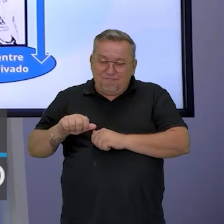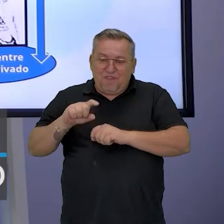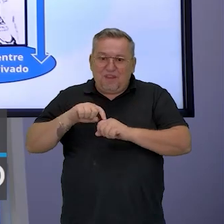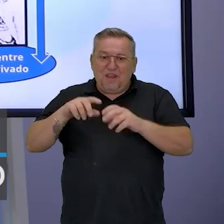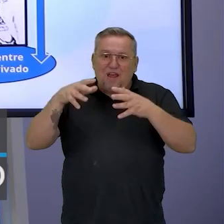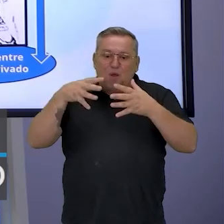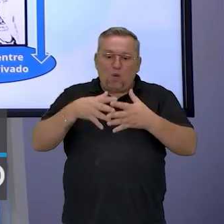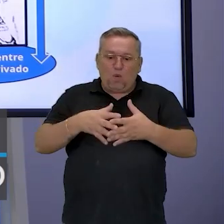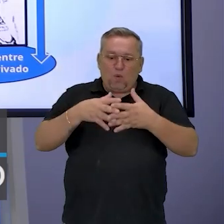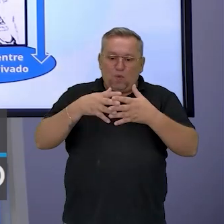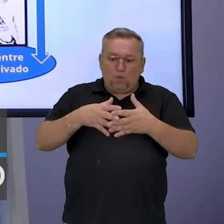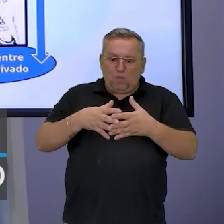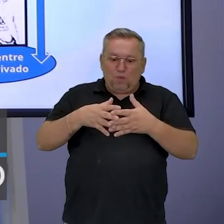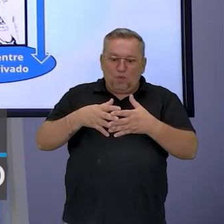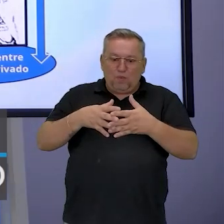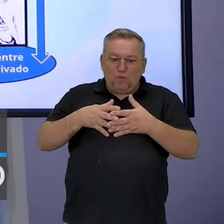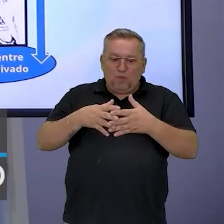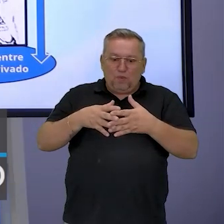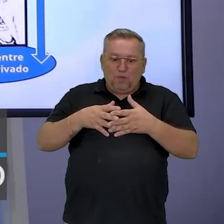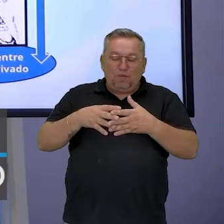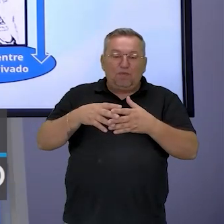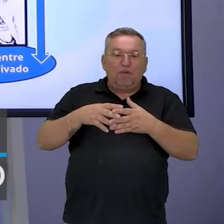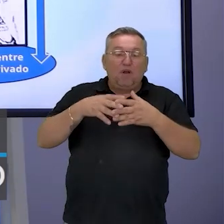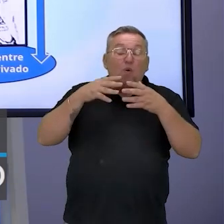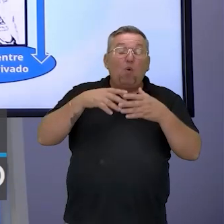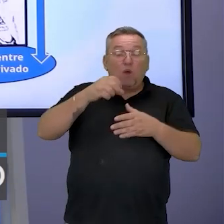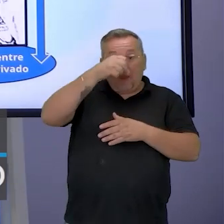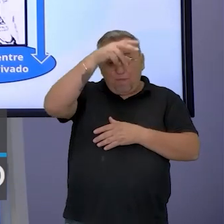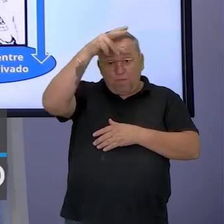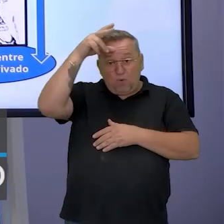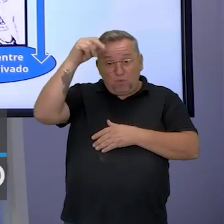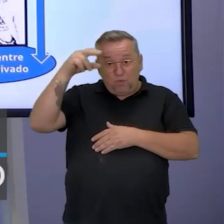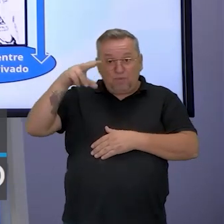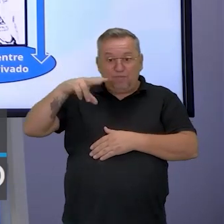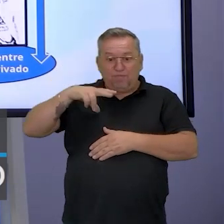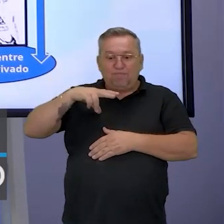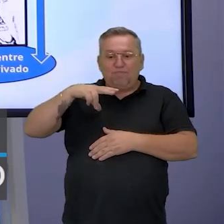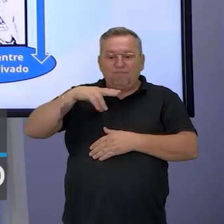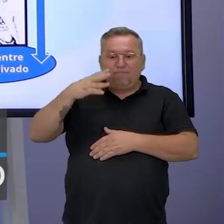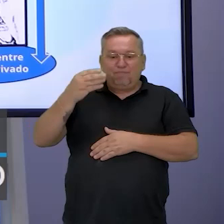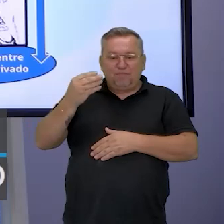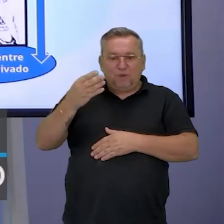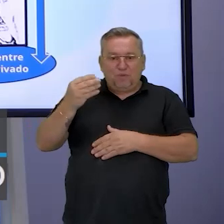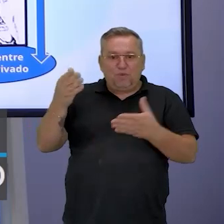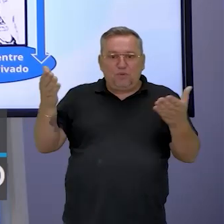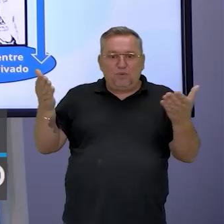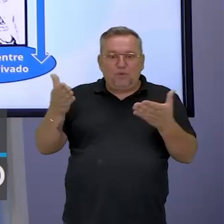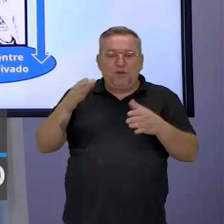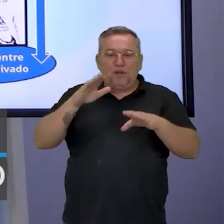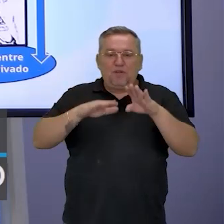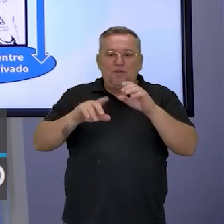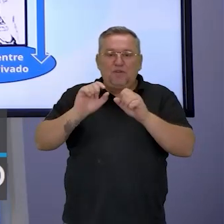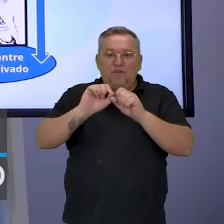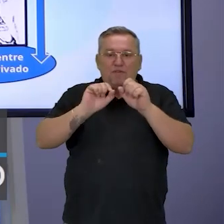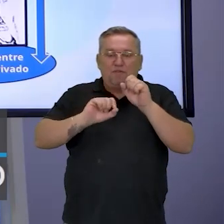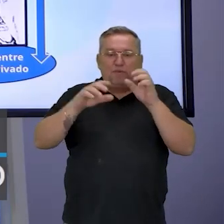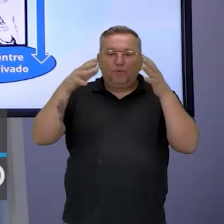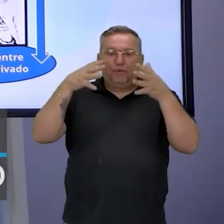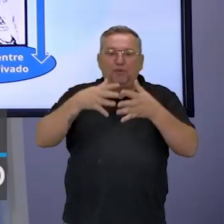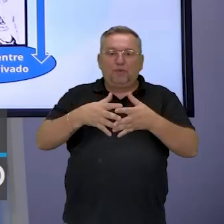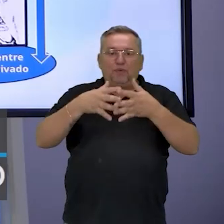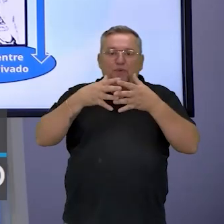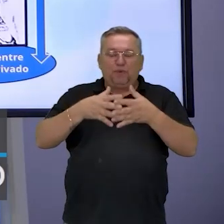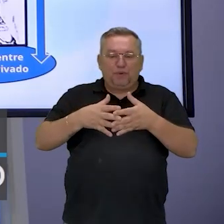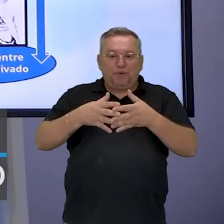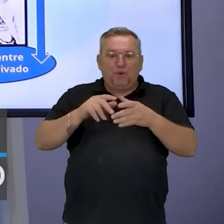confusão entre público e privado. No Brasil, a gente tem muito isso. A gente muitas vezes faz uma confusão